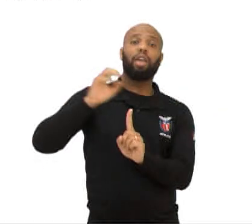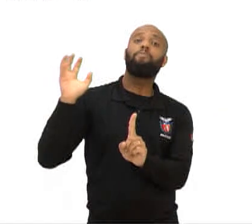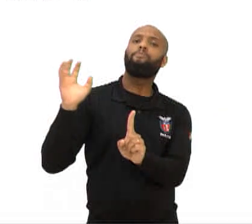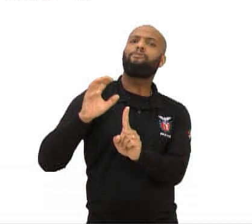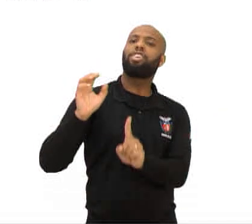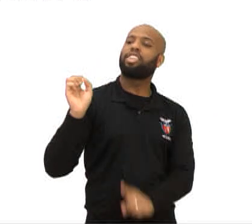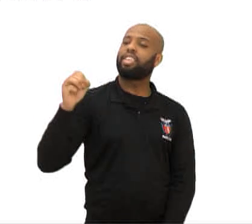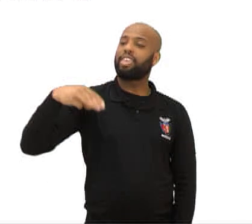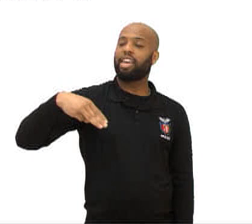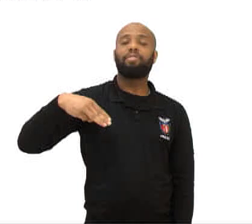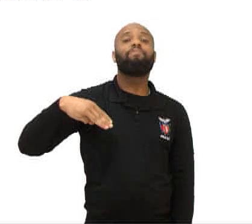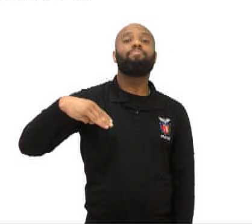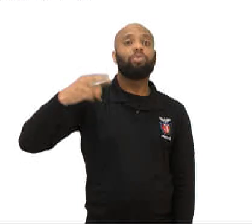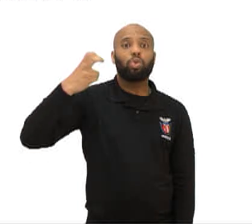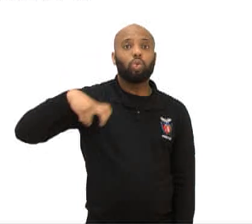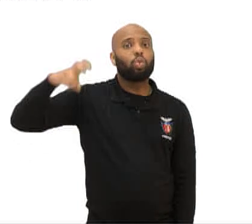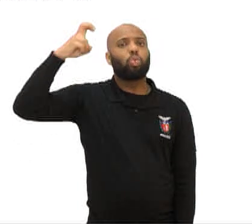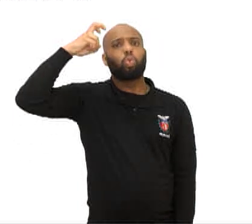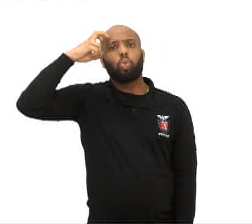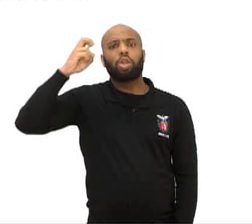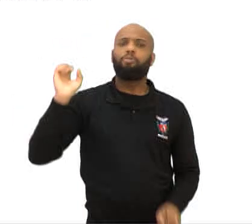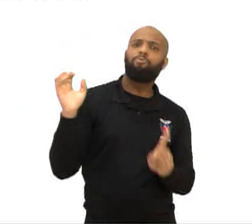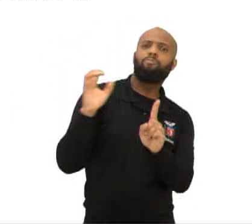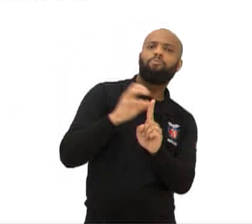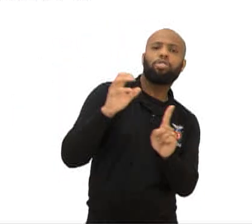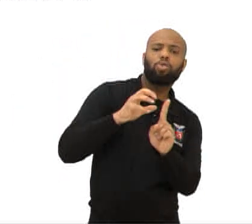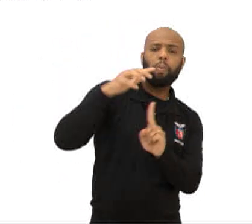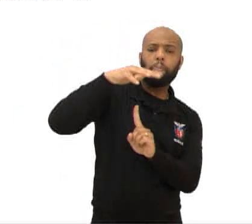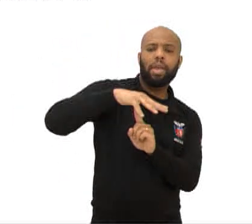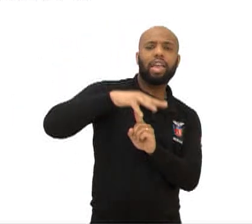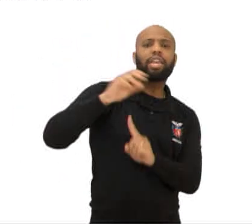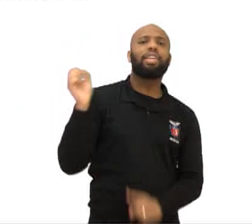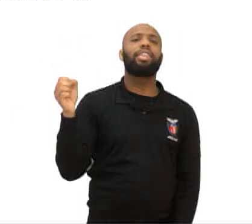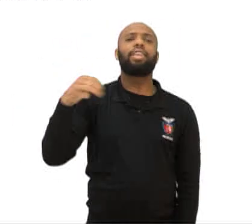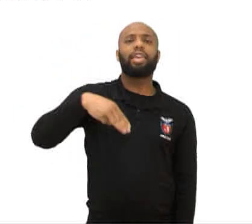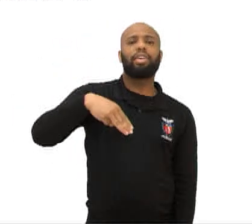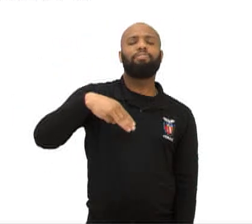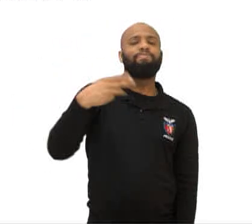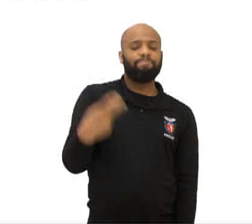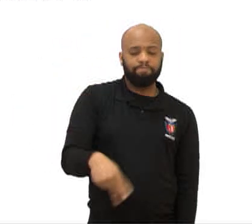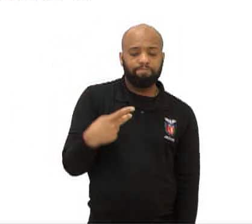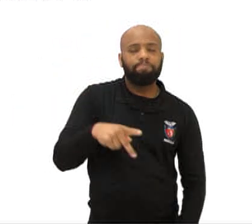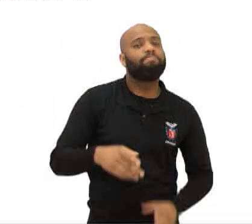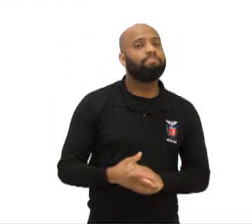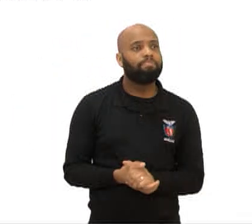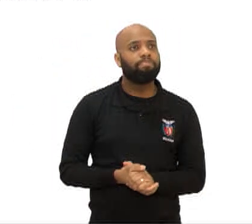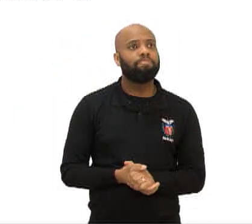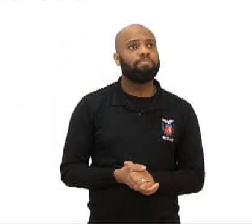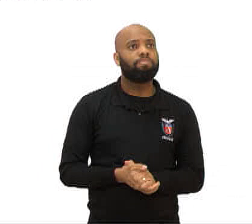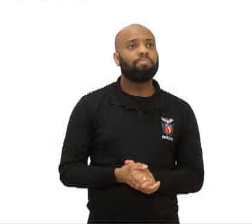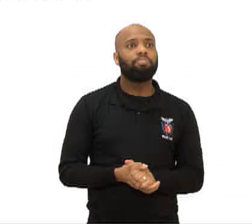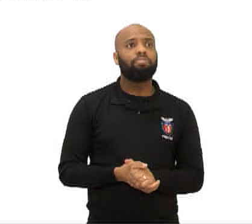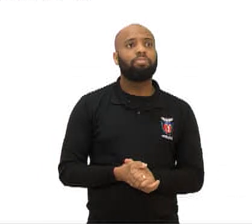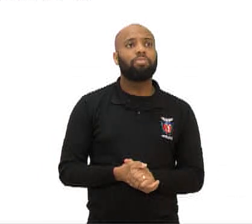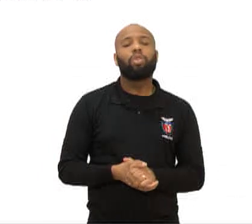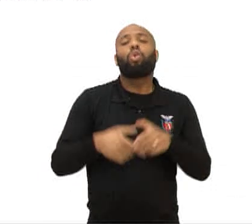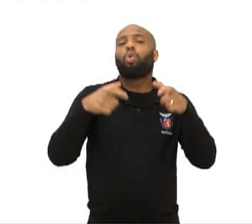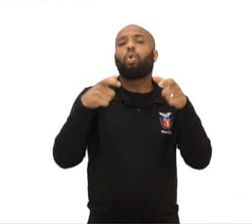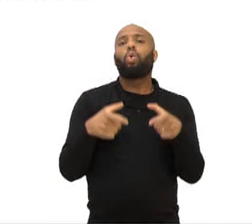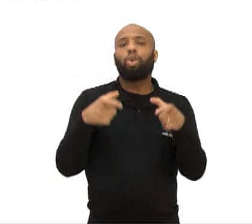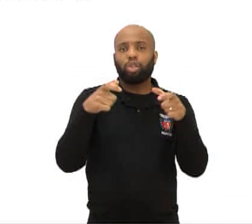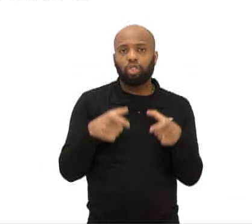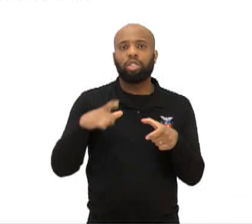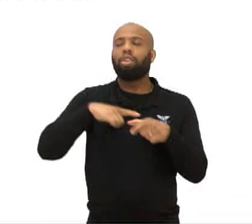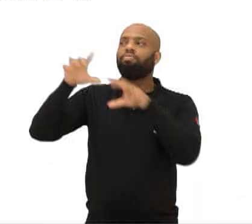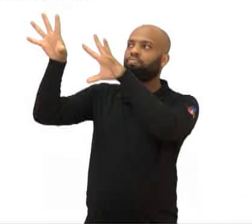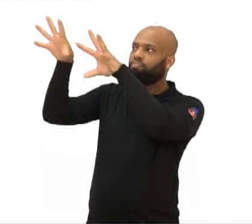por quem a questão cultural? Quem influenciou essa cultura ali do nosso estado? Os imigrantes. Claro que não podemos